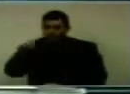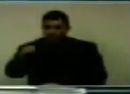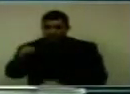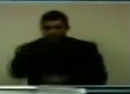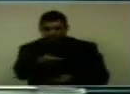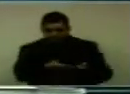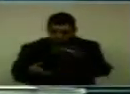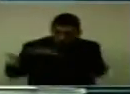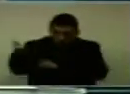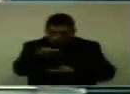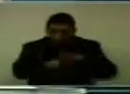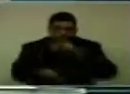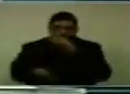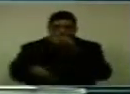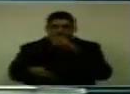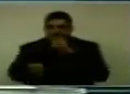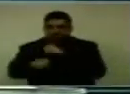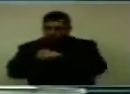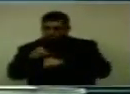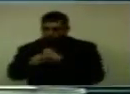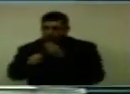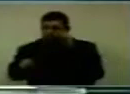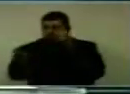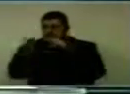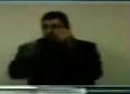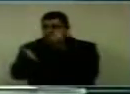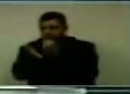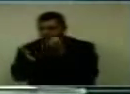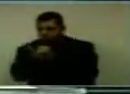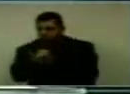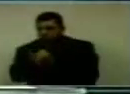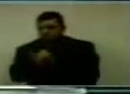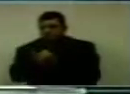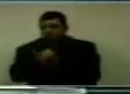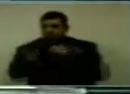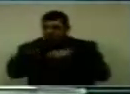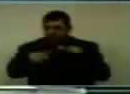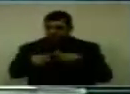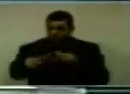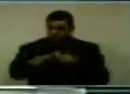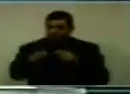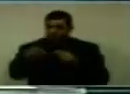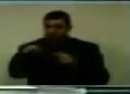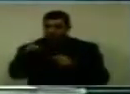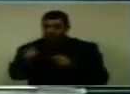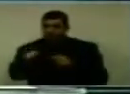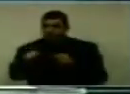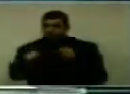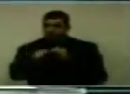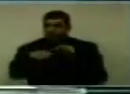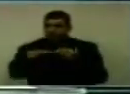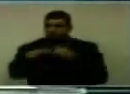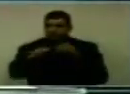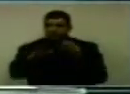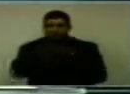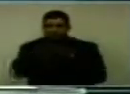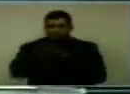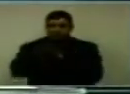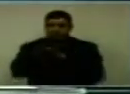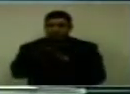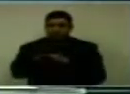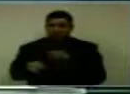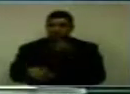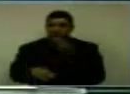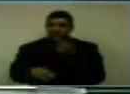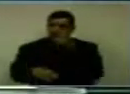vincular o reajuste anual previsto em contrato ao cumprimento das metas estabelecidas no mesmo